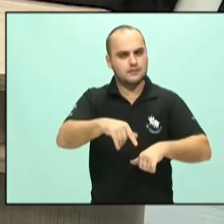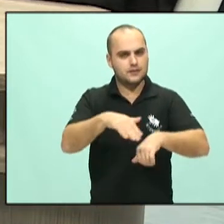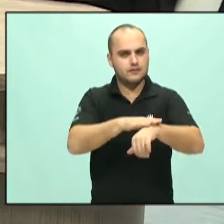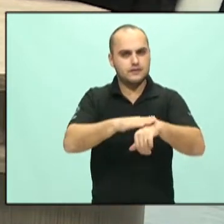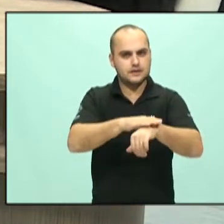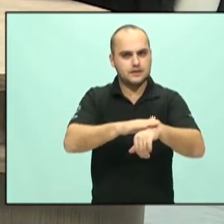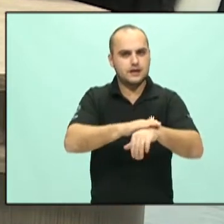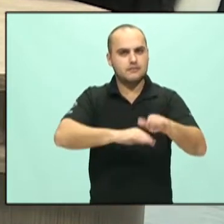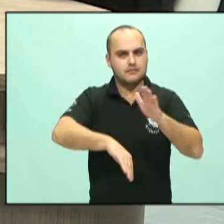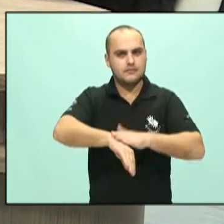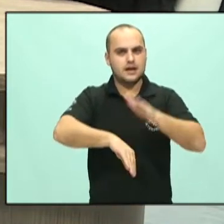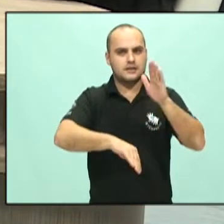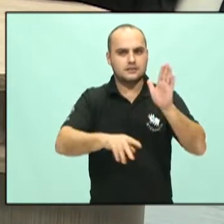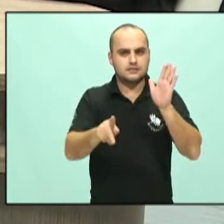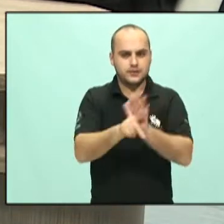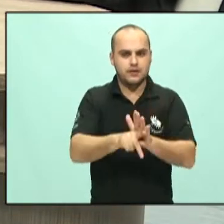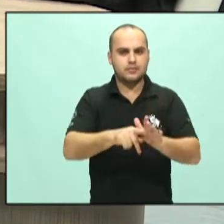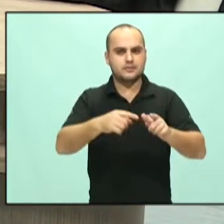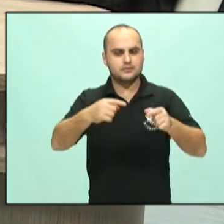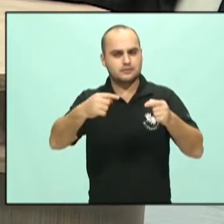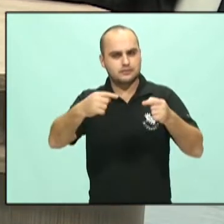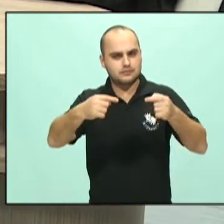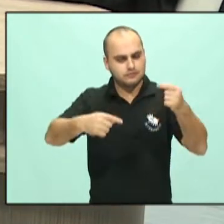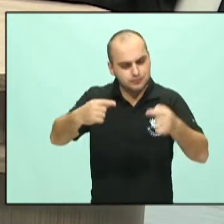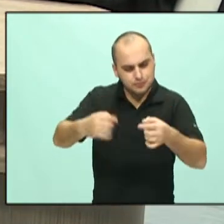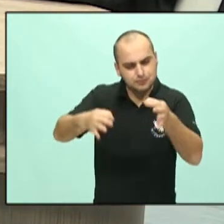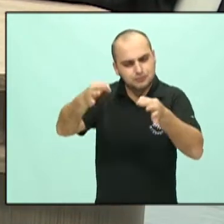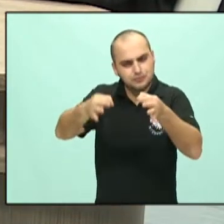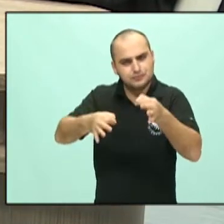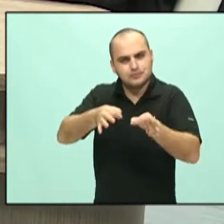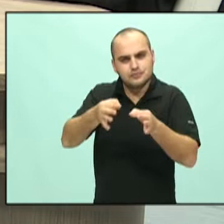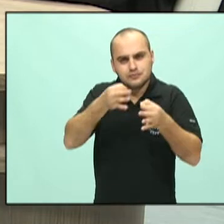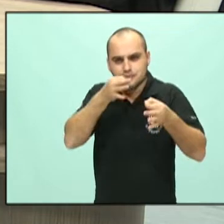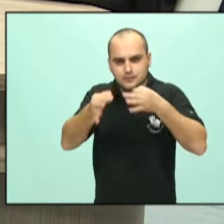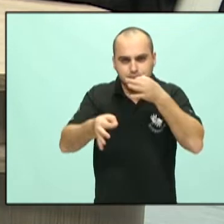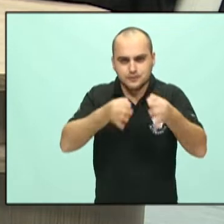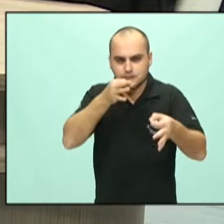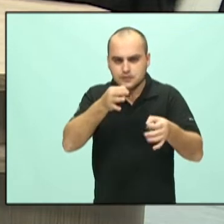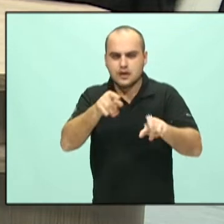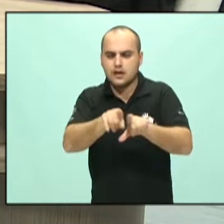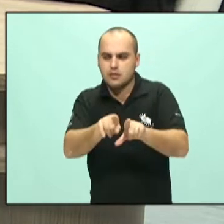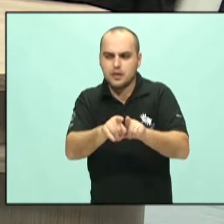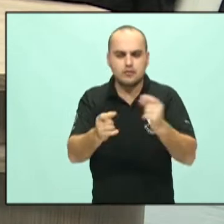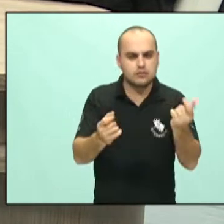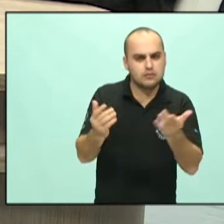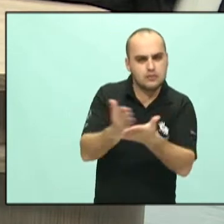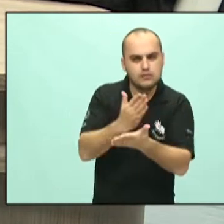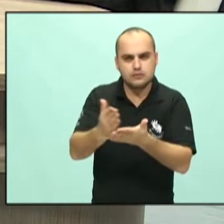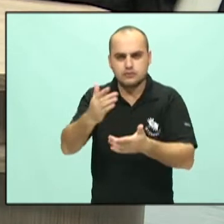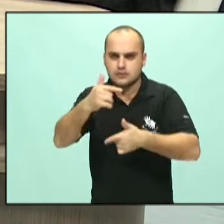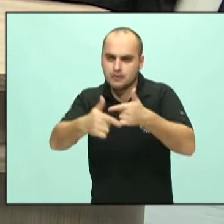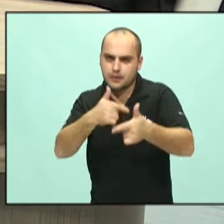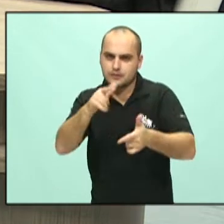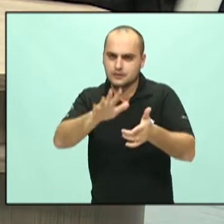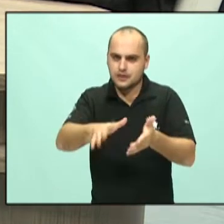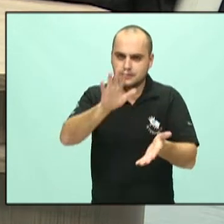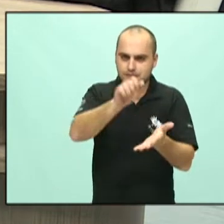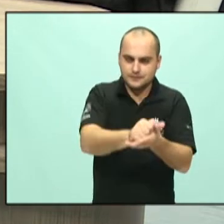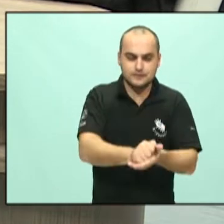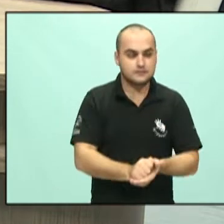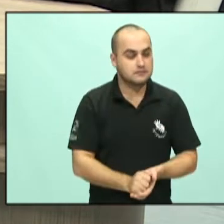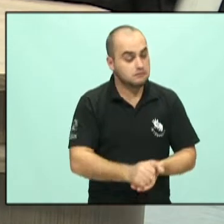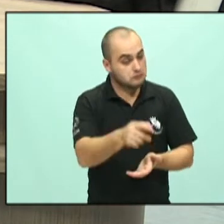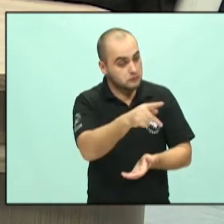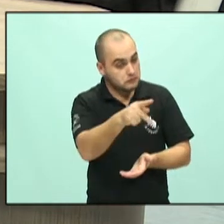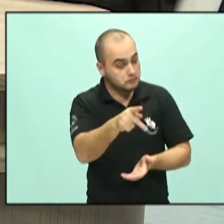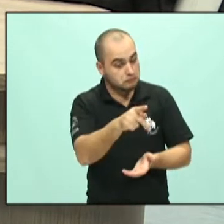falar um pouquinho mais dos detalhes desse festival e também de alguns trabalhos já inscritos. Professora, obrigado pela participação. Se tiver alguma coisa que